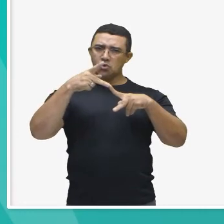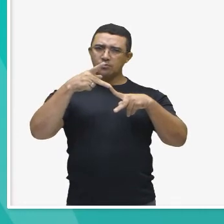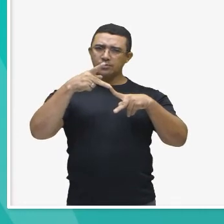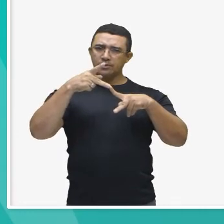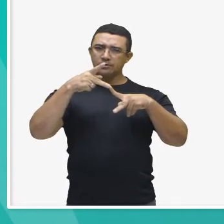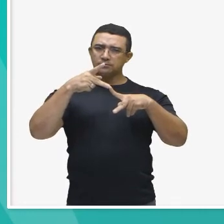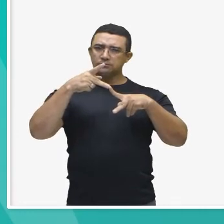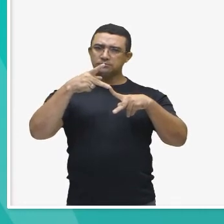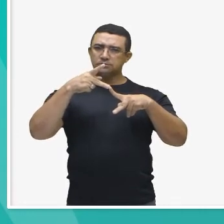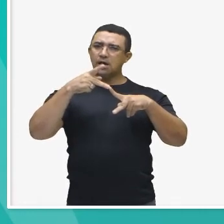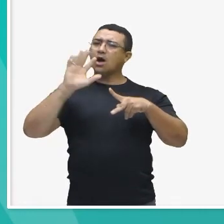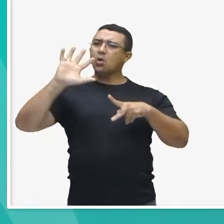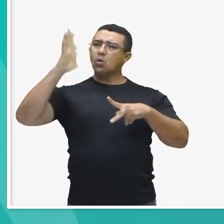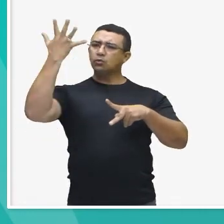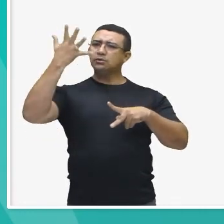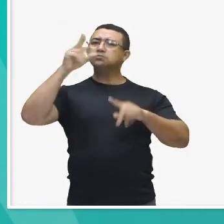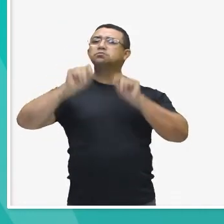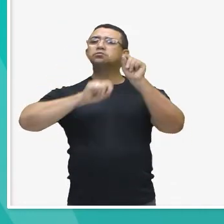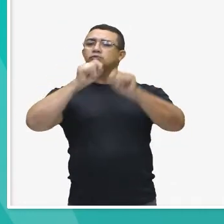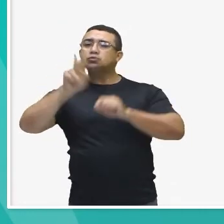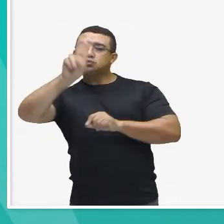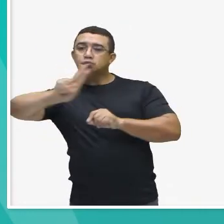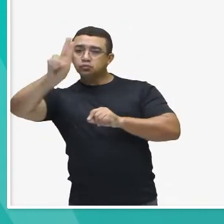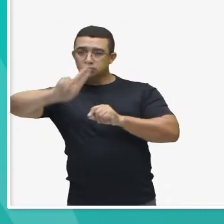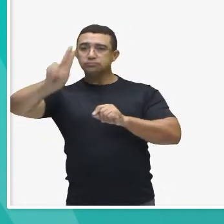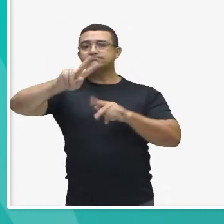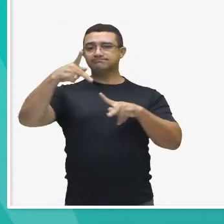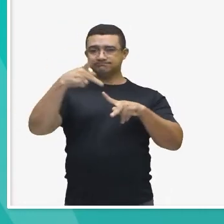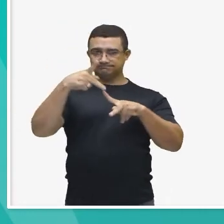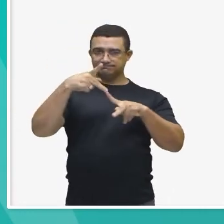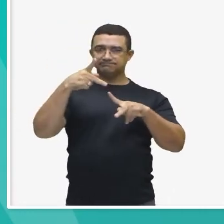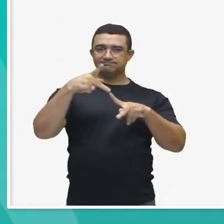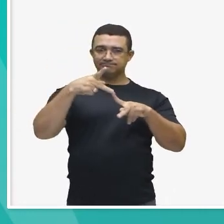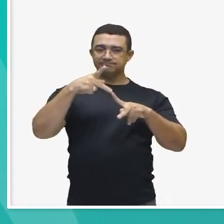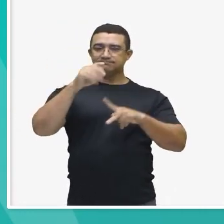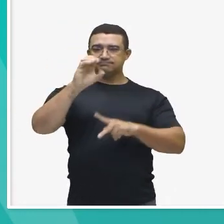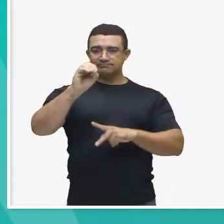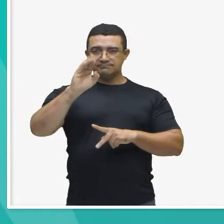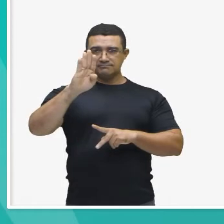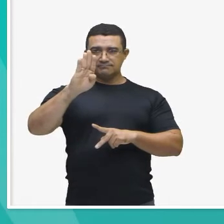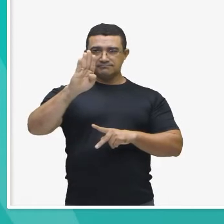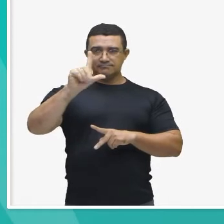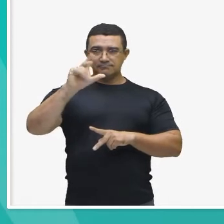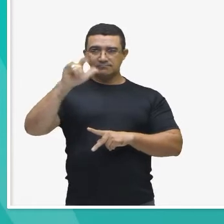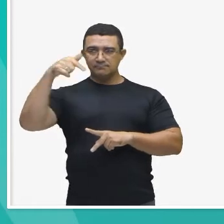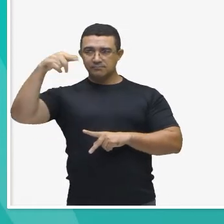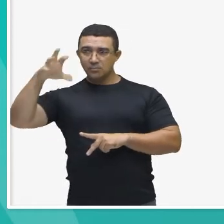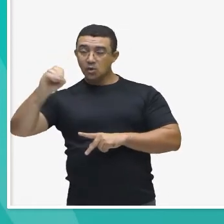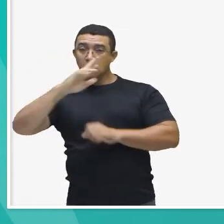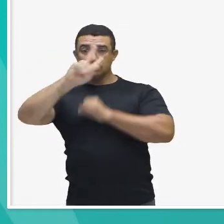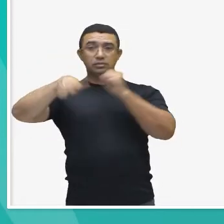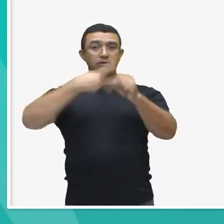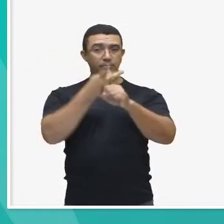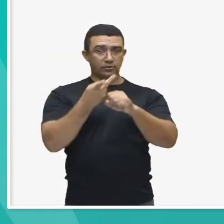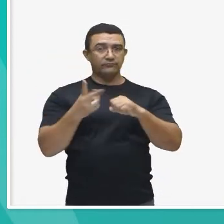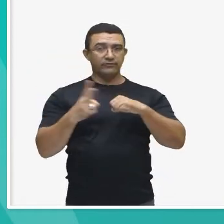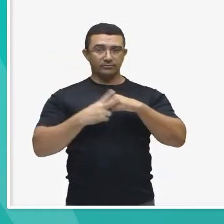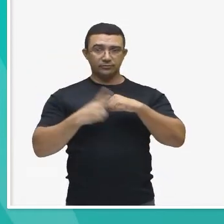pronominal irá ocorrer com o uso do pronome oblíquo átono depois do